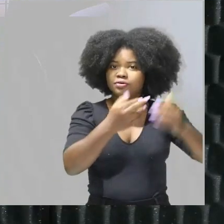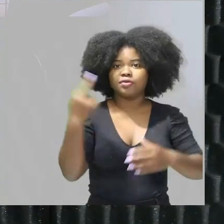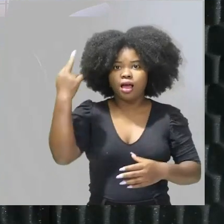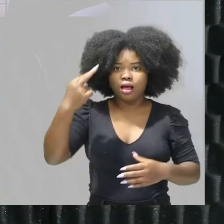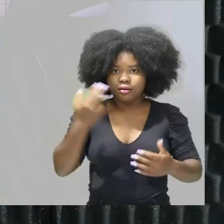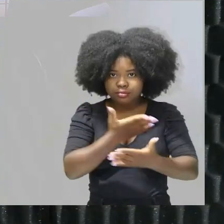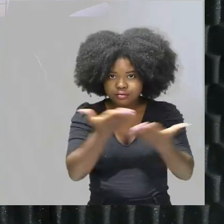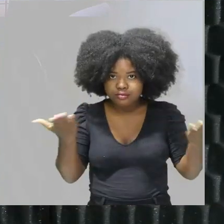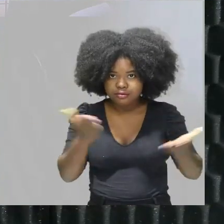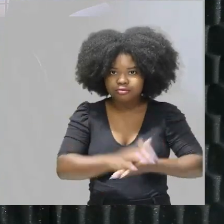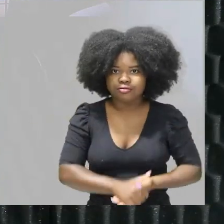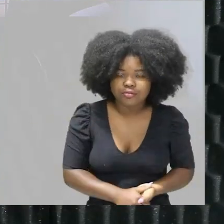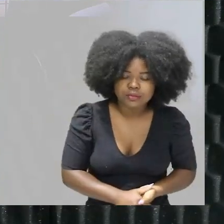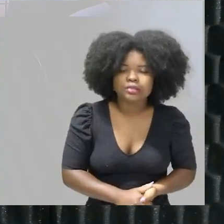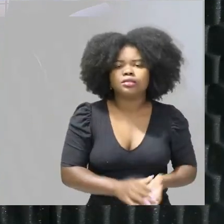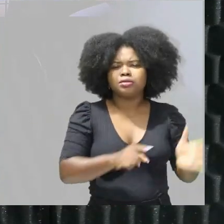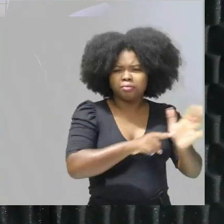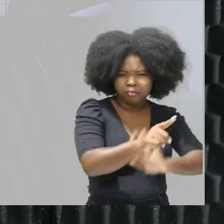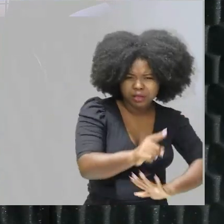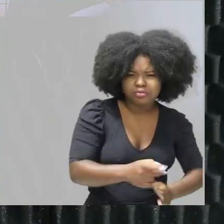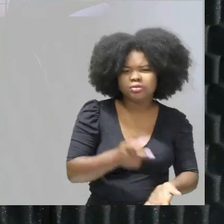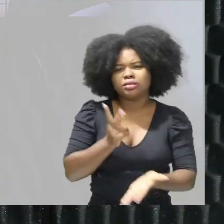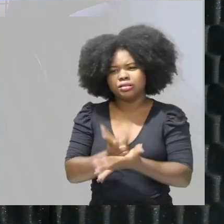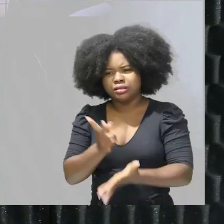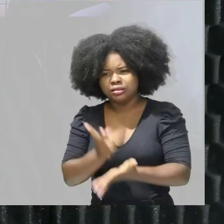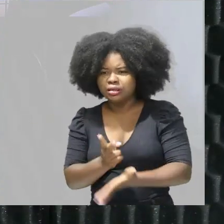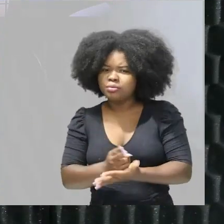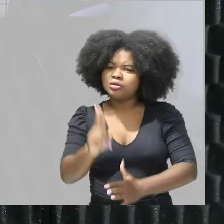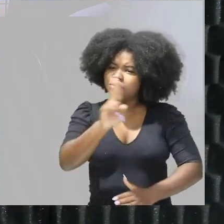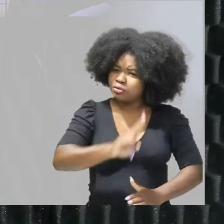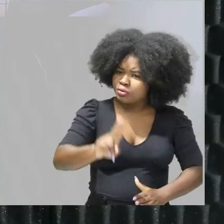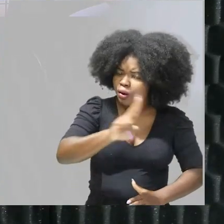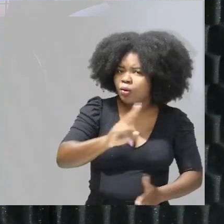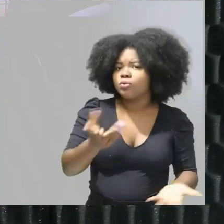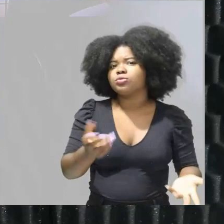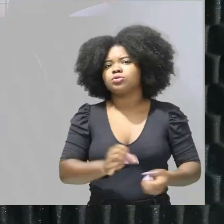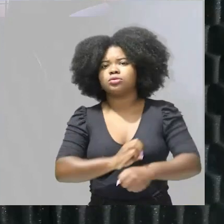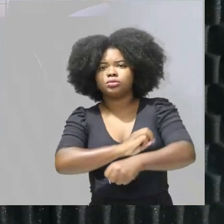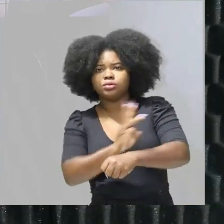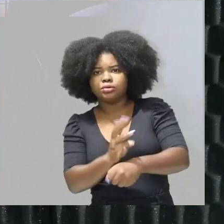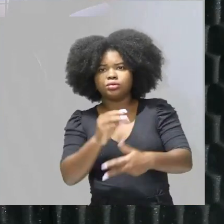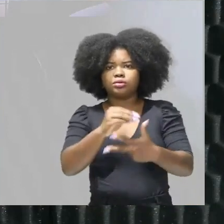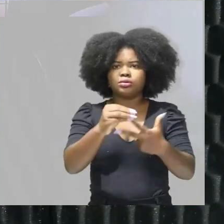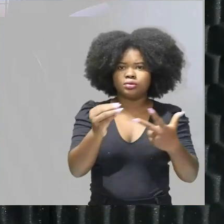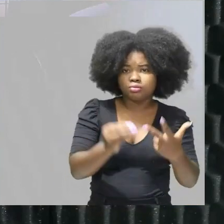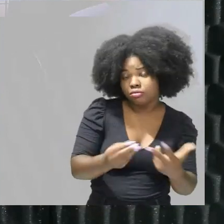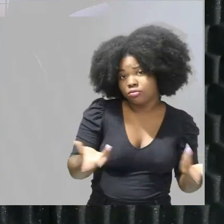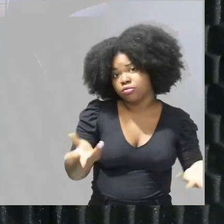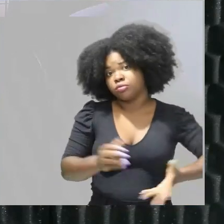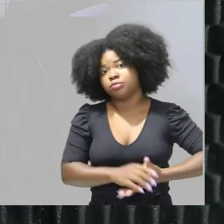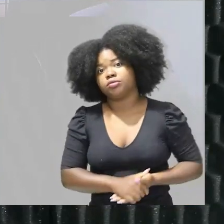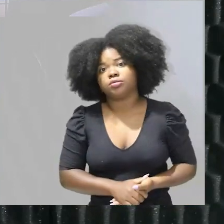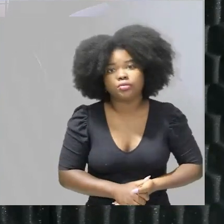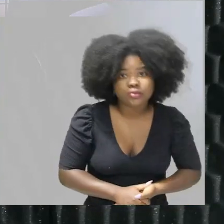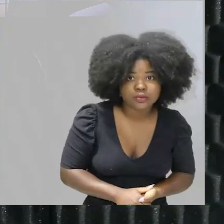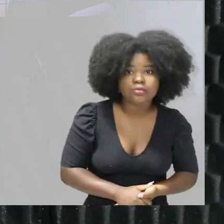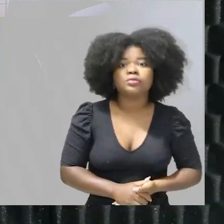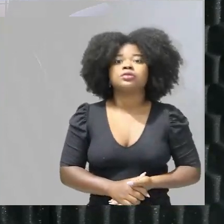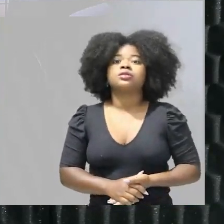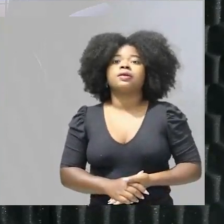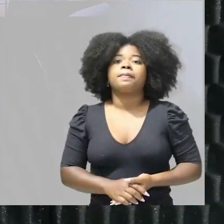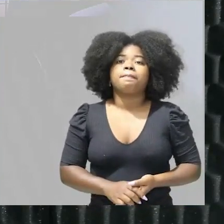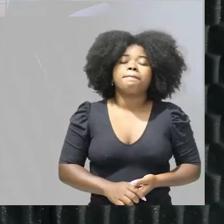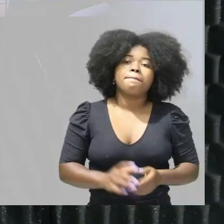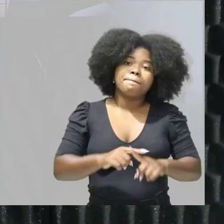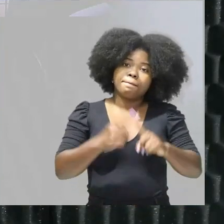questões que são comumente utilizadas aí pelas grandes bancas né Nós temos o Enem nós temos o Enem no caso aqui no nosso vestibular Estadual